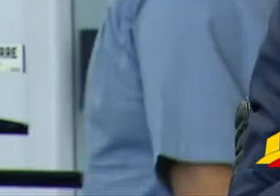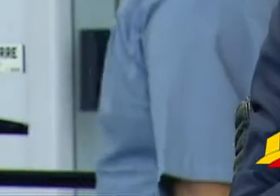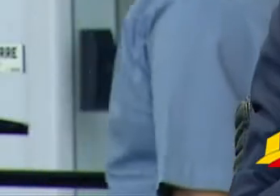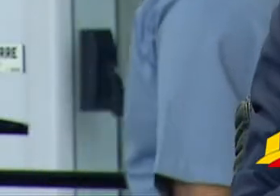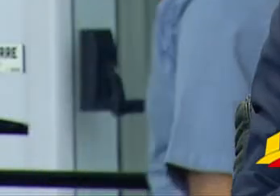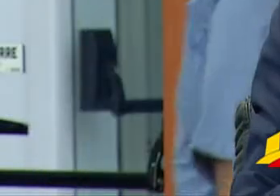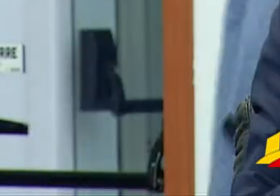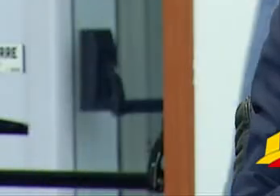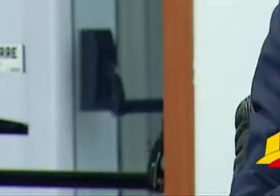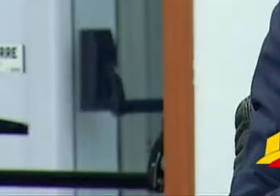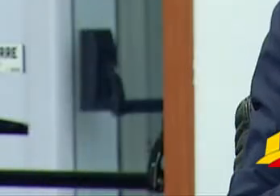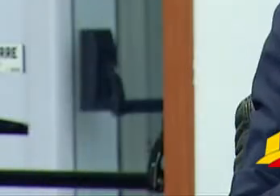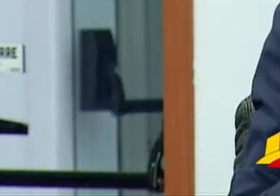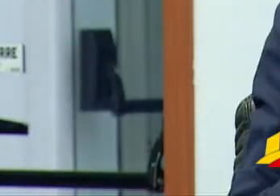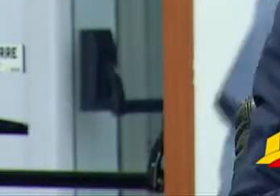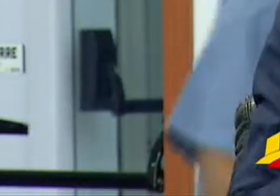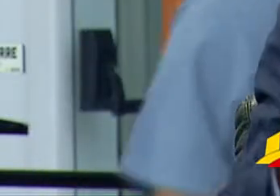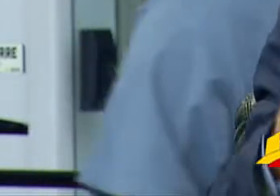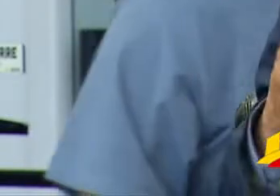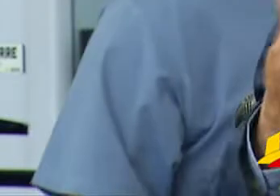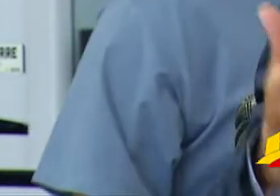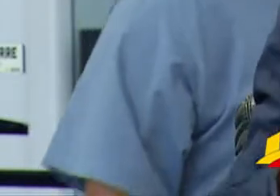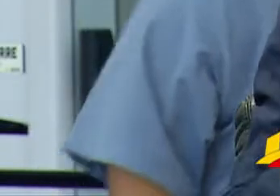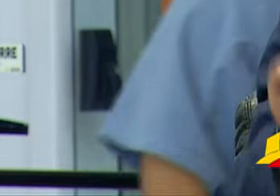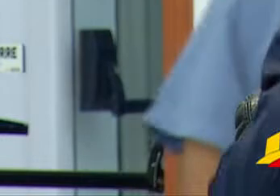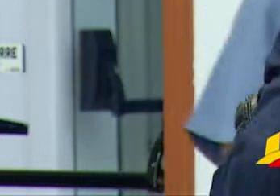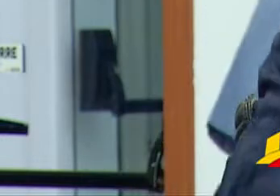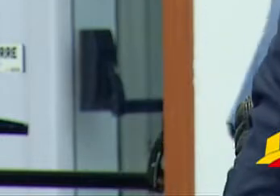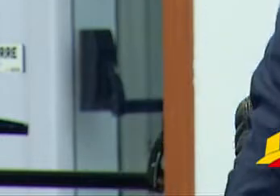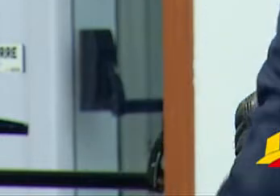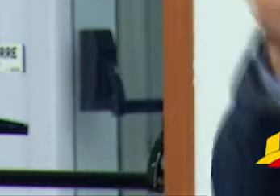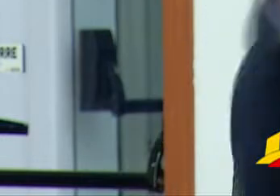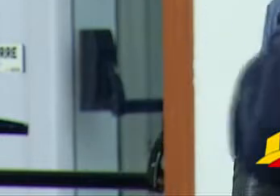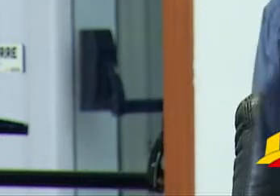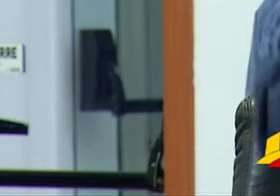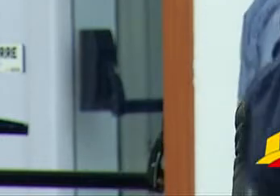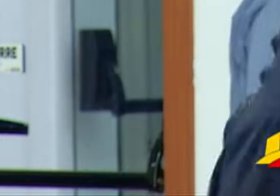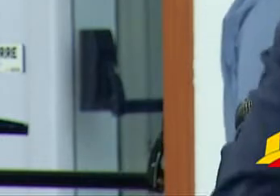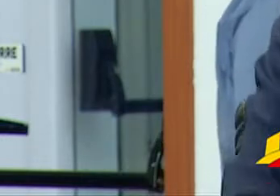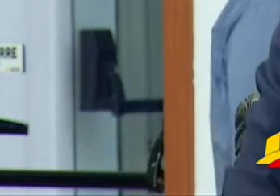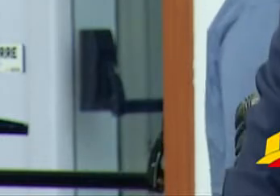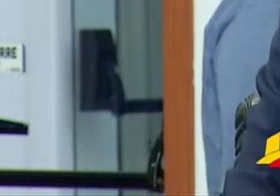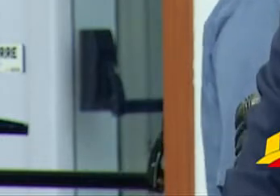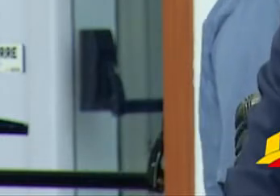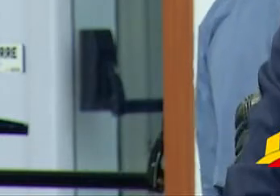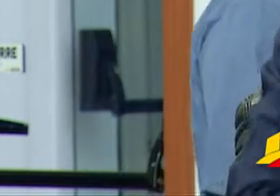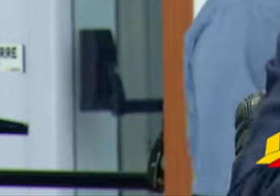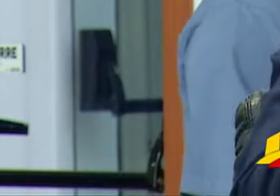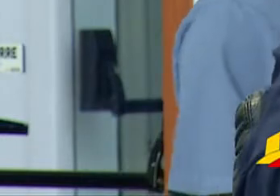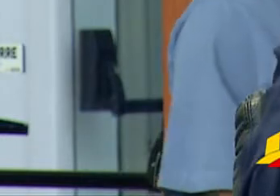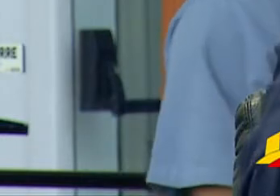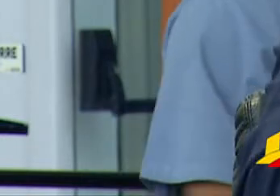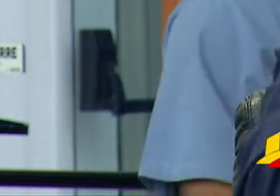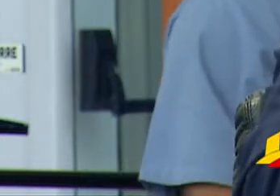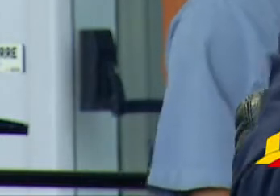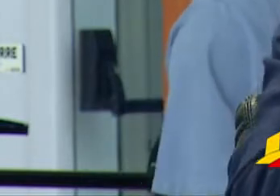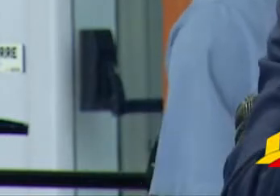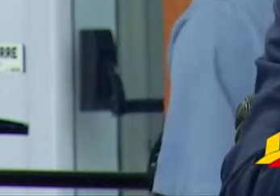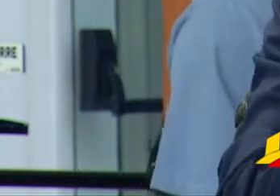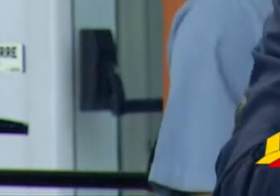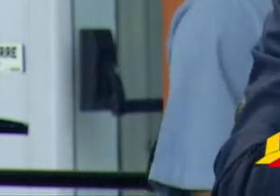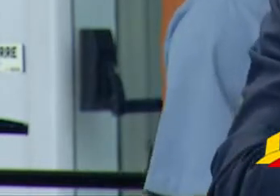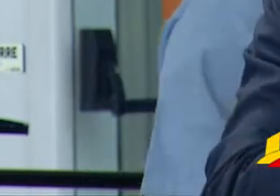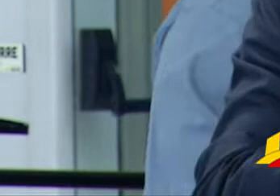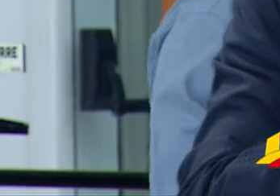ter agora Como que você vai garantir a qualidade para quem está na ponta lá que é o munície né Então parabéns